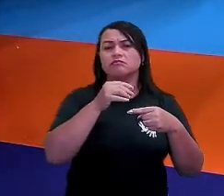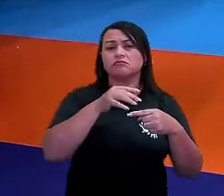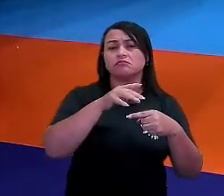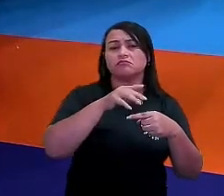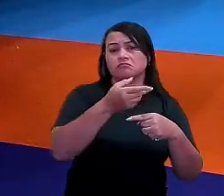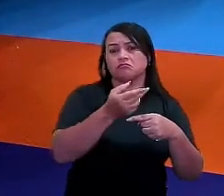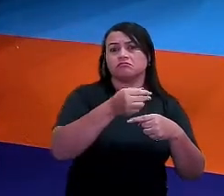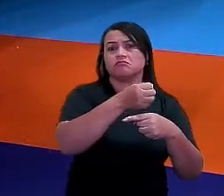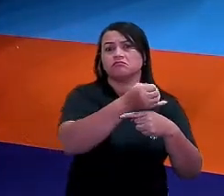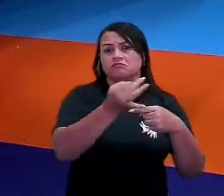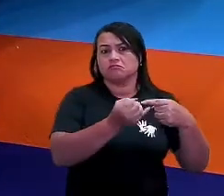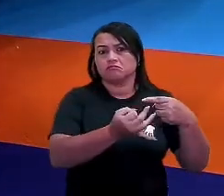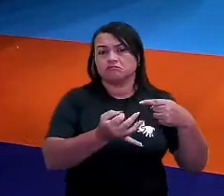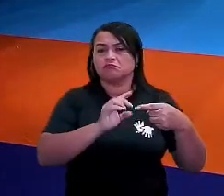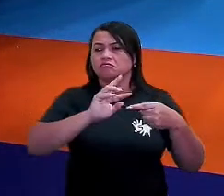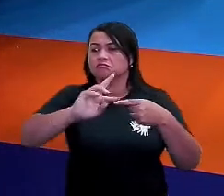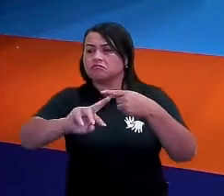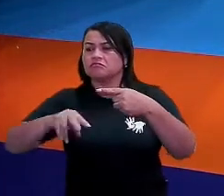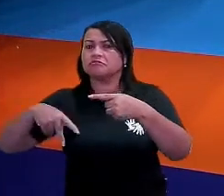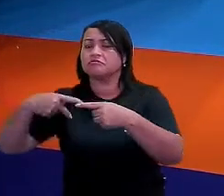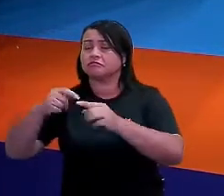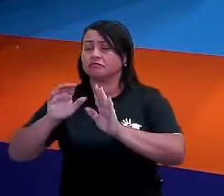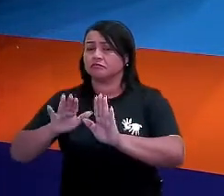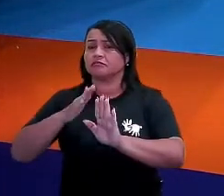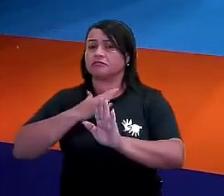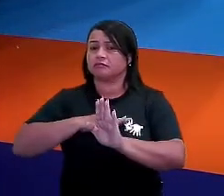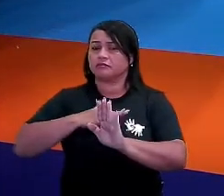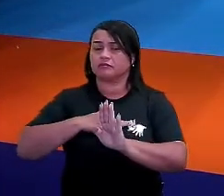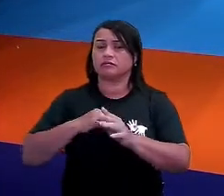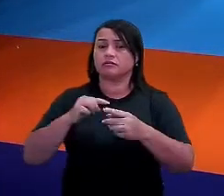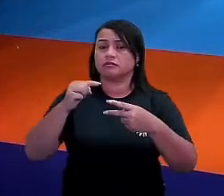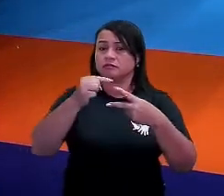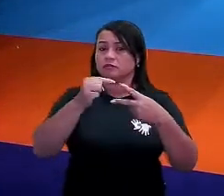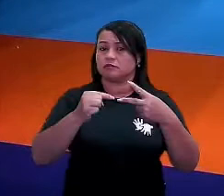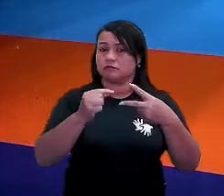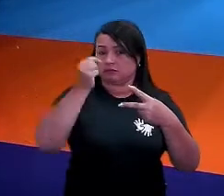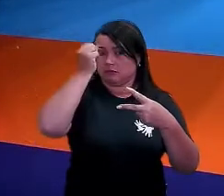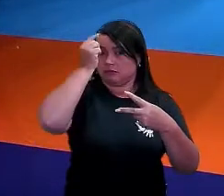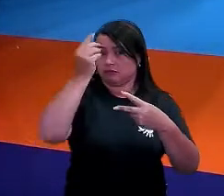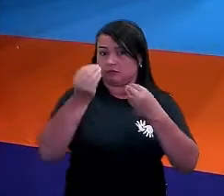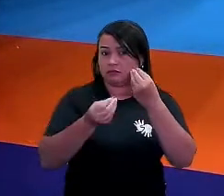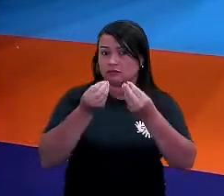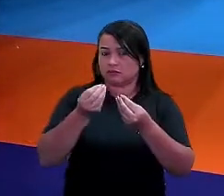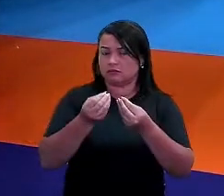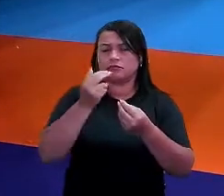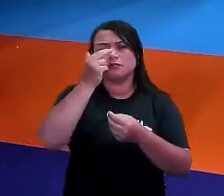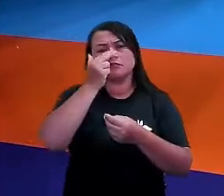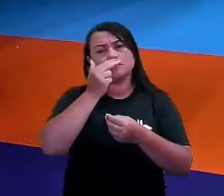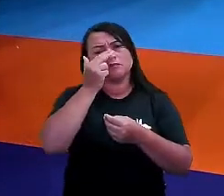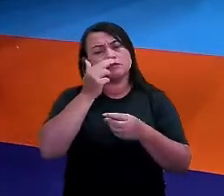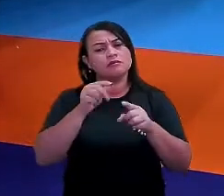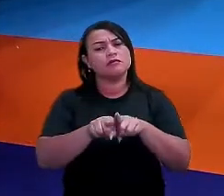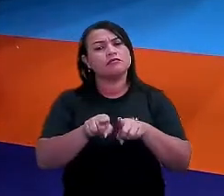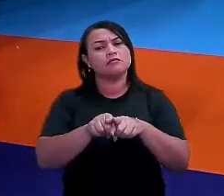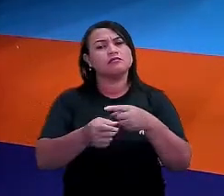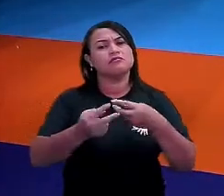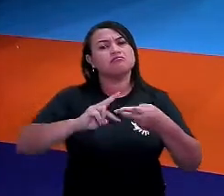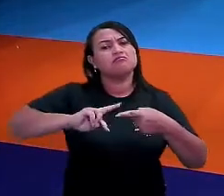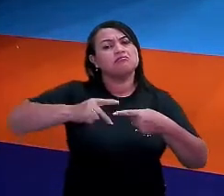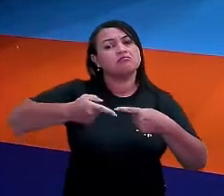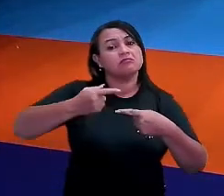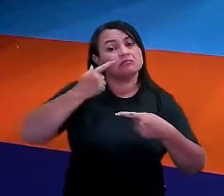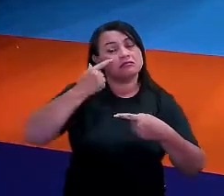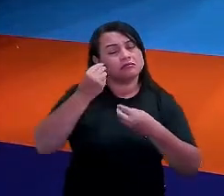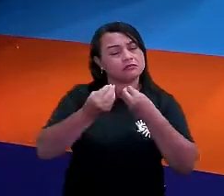vou trazer duas ideias aqui, que eu acho que vai facilitar para que você entenda e que vai trazer essa mesma ideia dessa inversão.